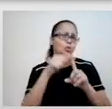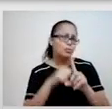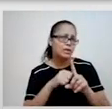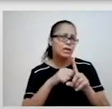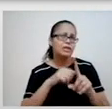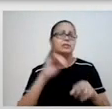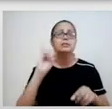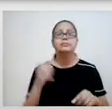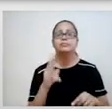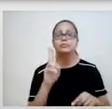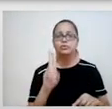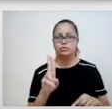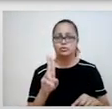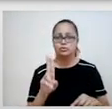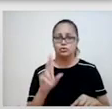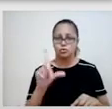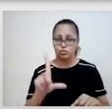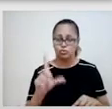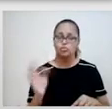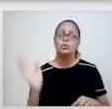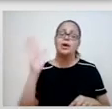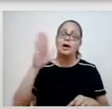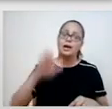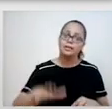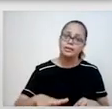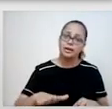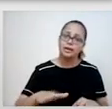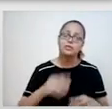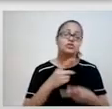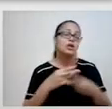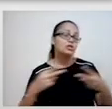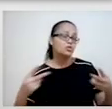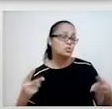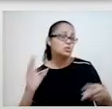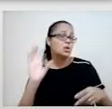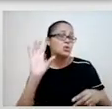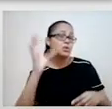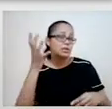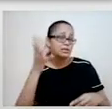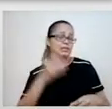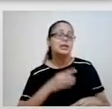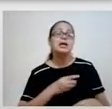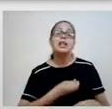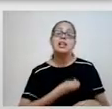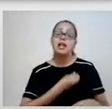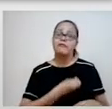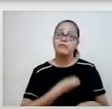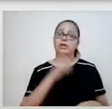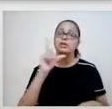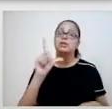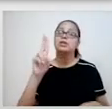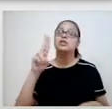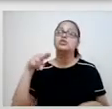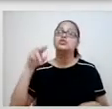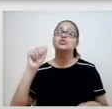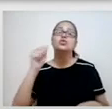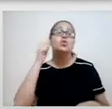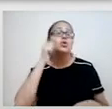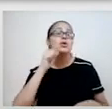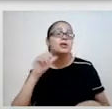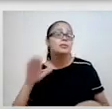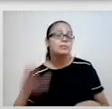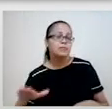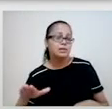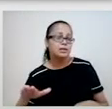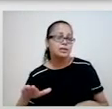no finalzinho da tarde, daí as coisas começaram a acontecer na vida de Luna Clara. Justo na vida dela, imagine. Ela, cara, uma menina